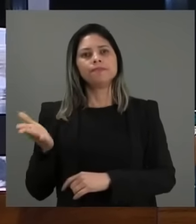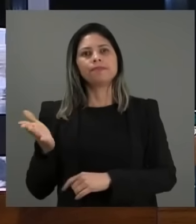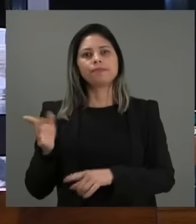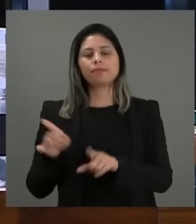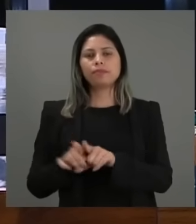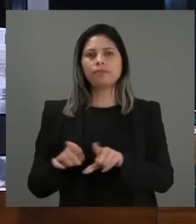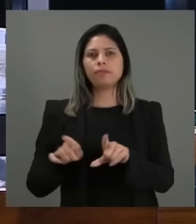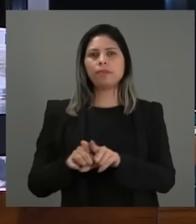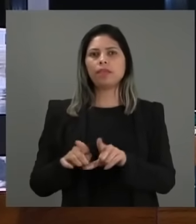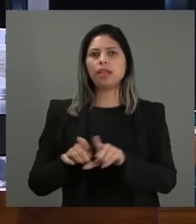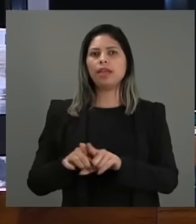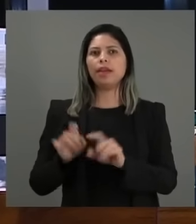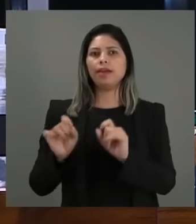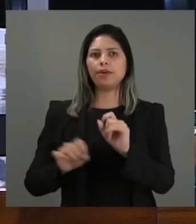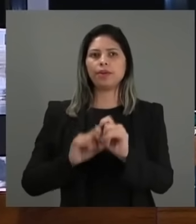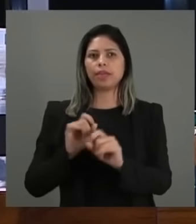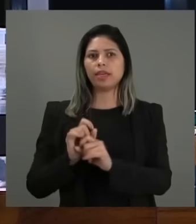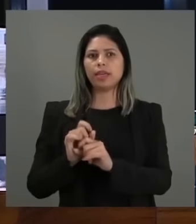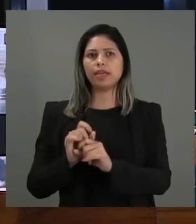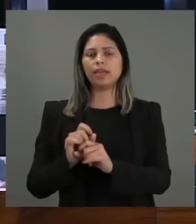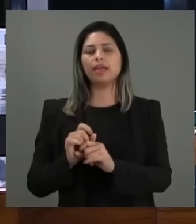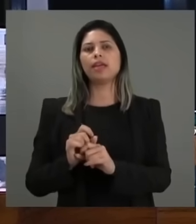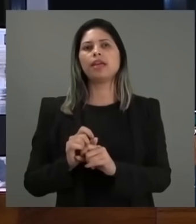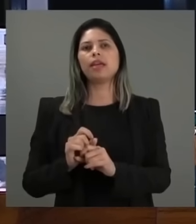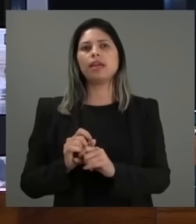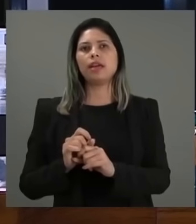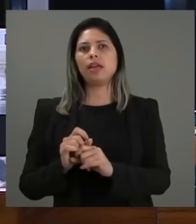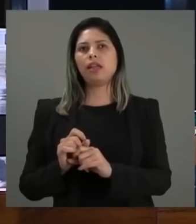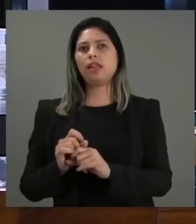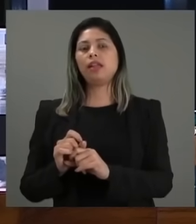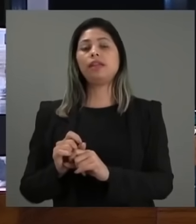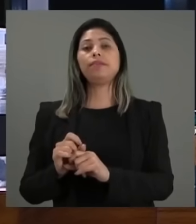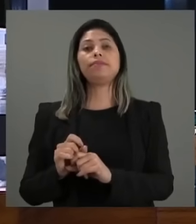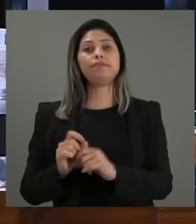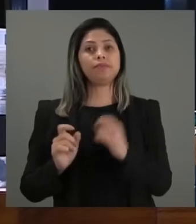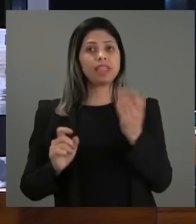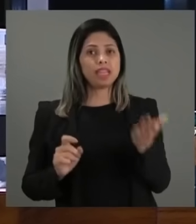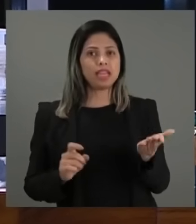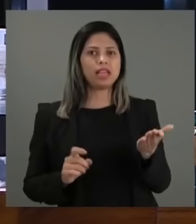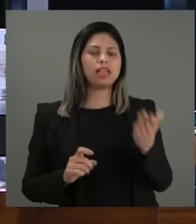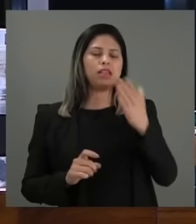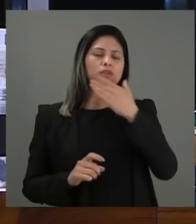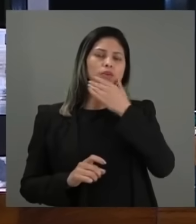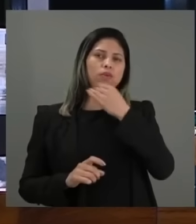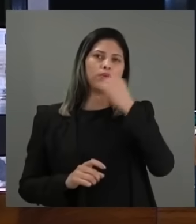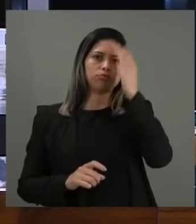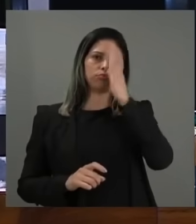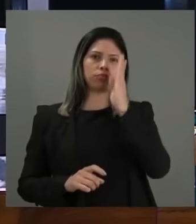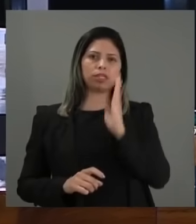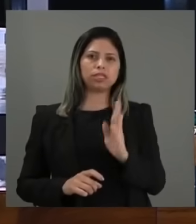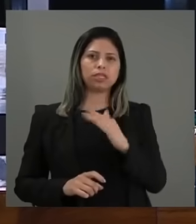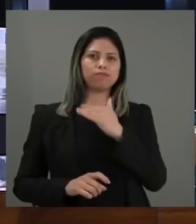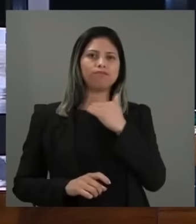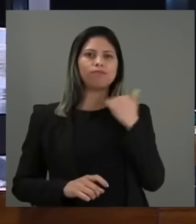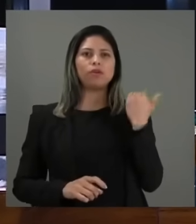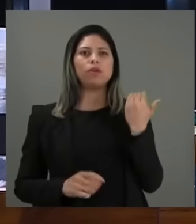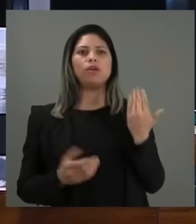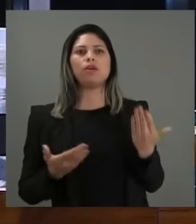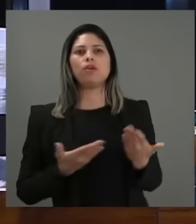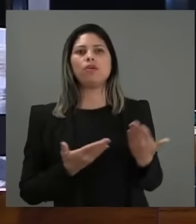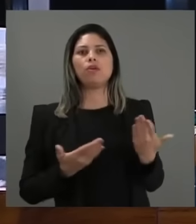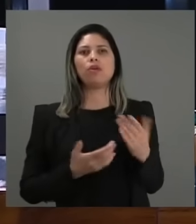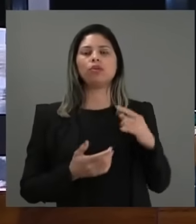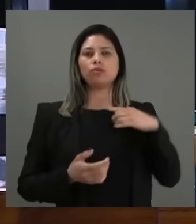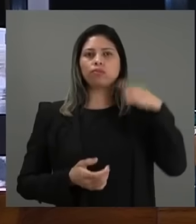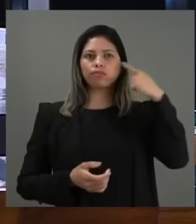Alexandre de Moraes, sem despachar, e esse brasileiro morreu hoje, segundo os seus